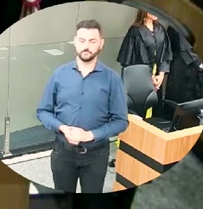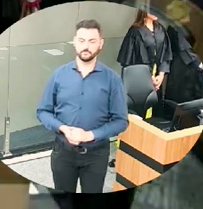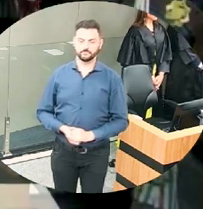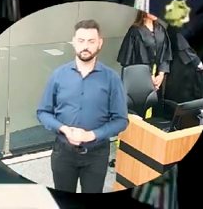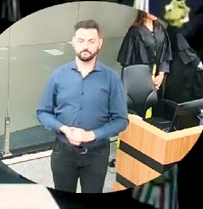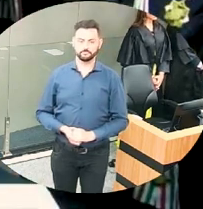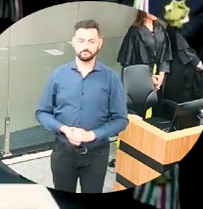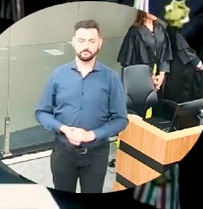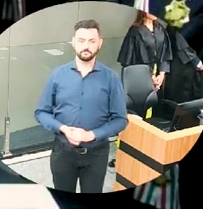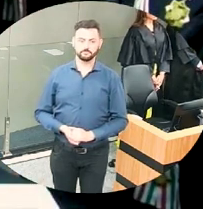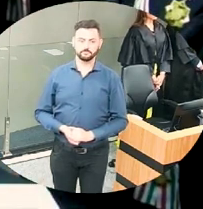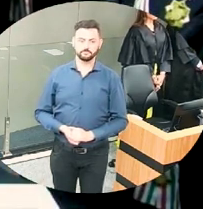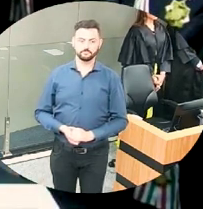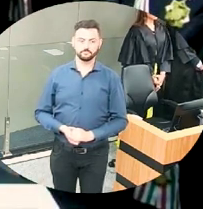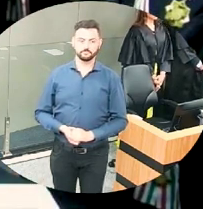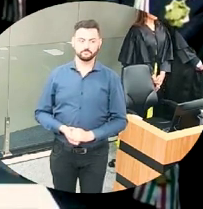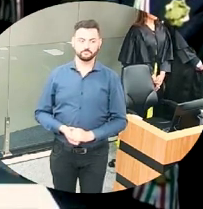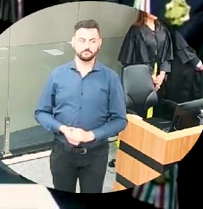ta